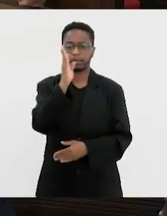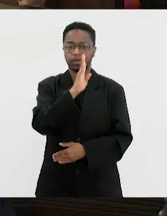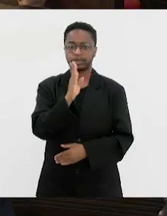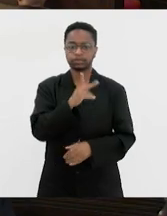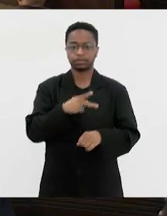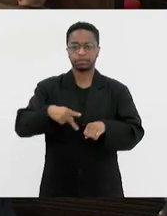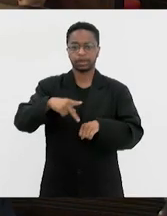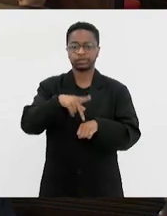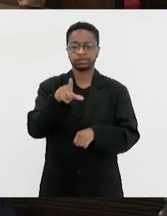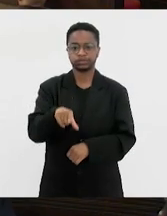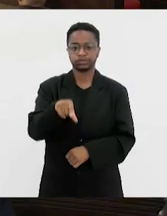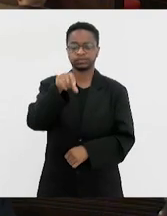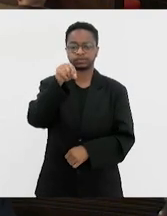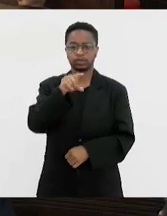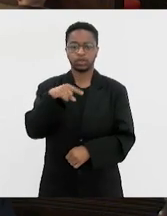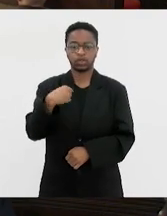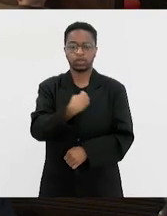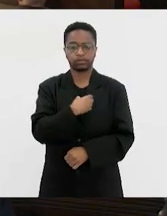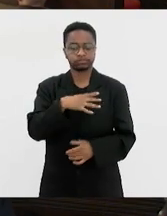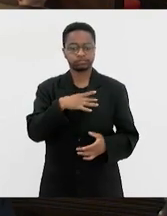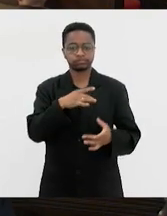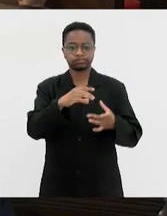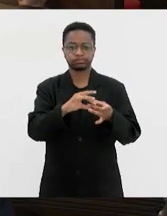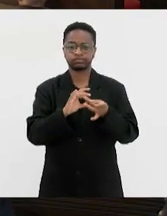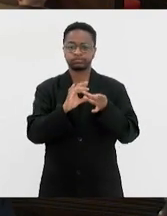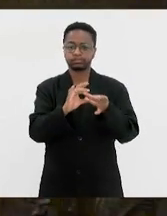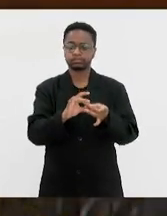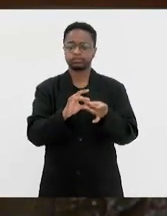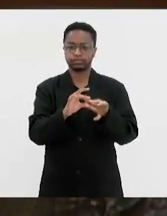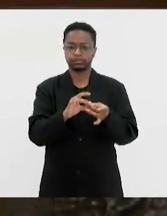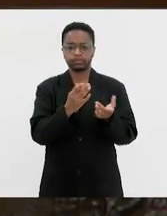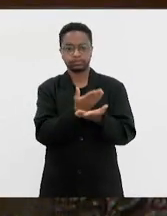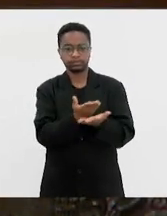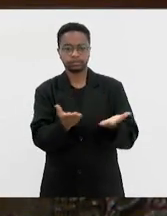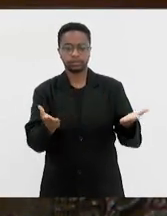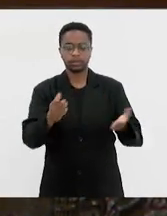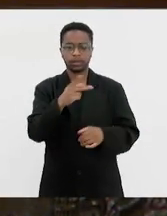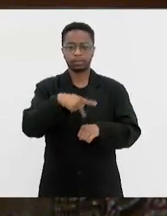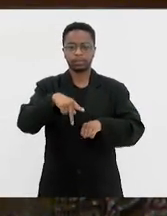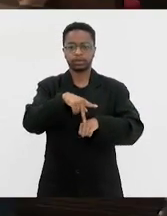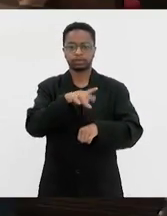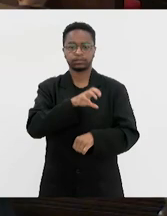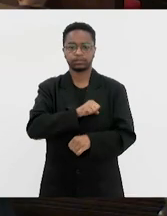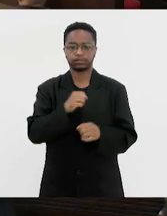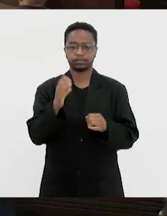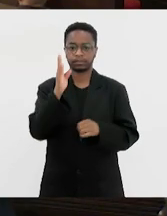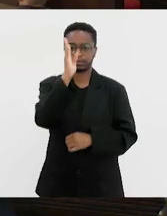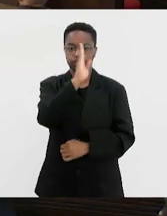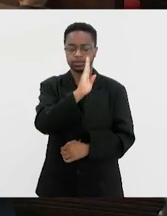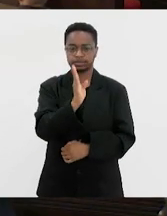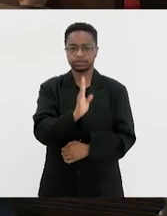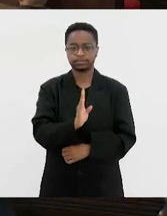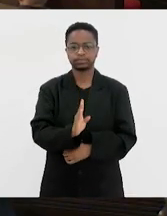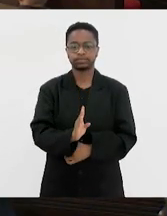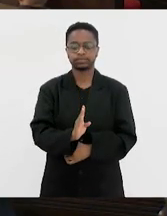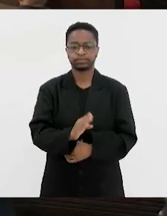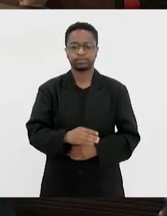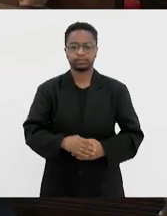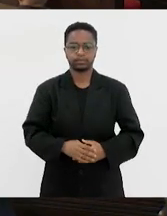a pátria amada, dos filhos desse sol és mãe gentil, pátria amada, Brasil.